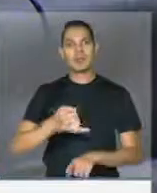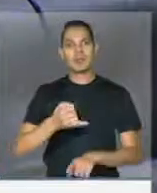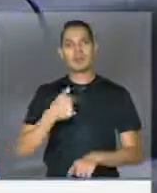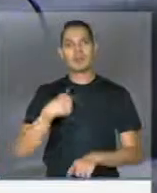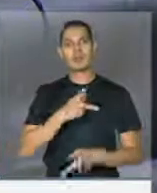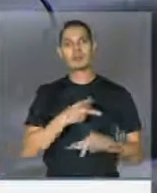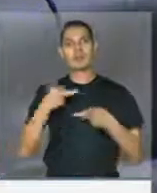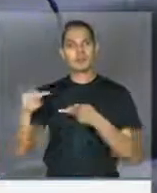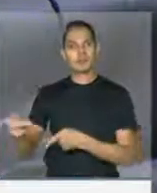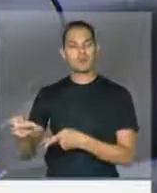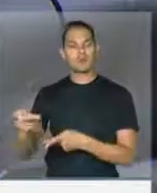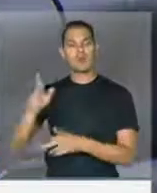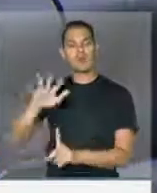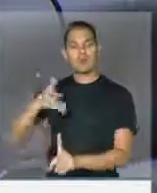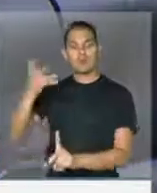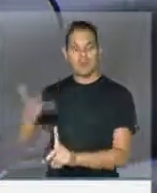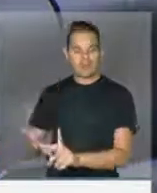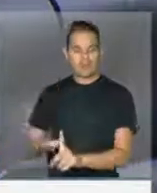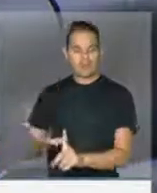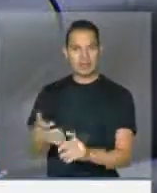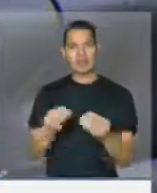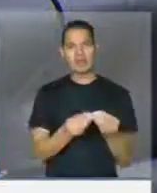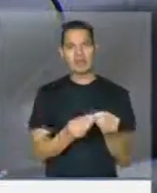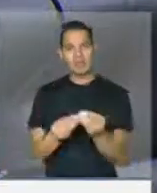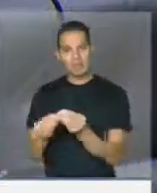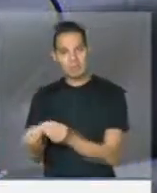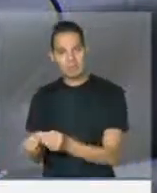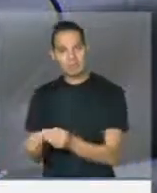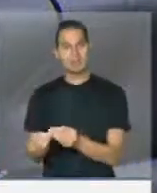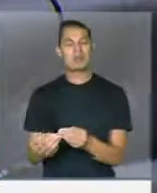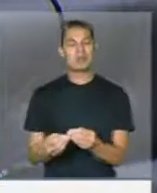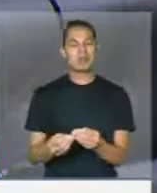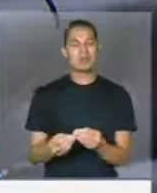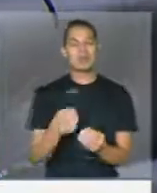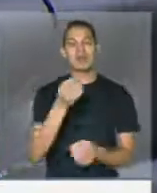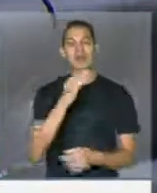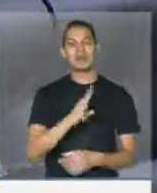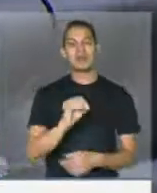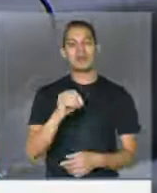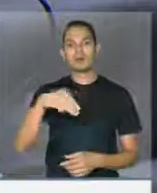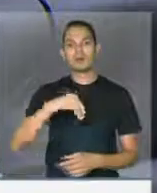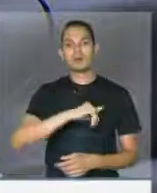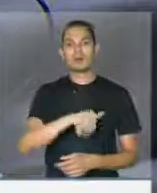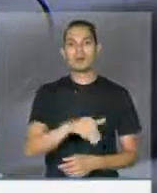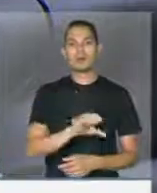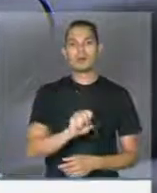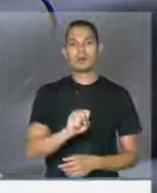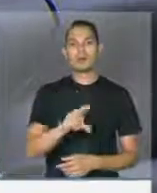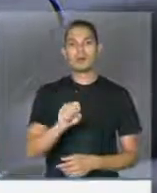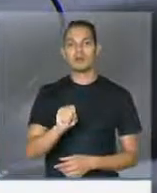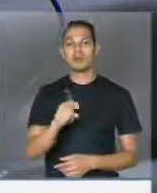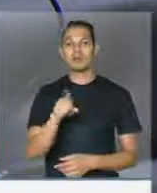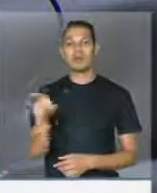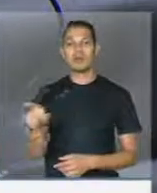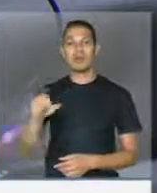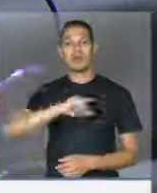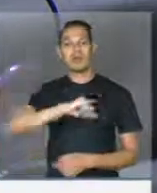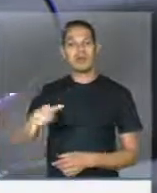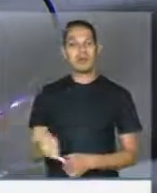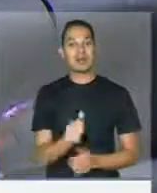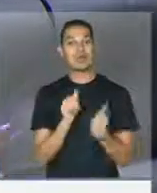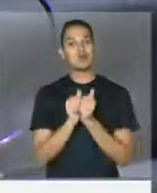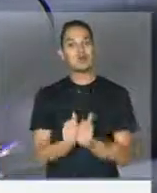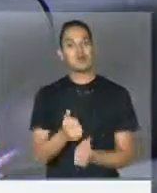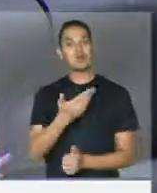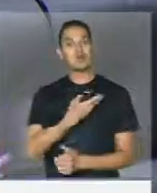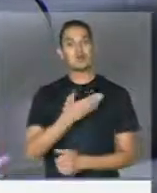para a homenagem, missa e homenagem sertaneja a Bom Jesus. E lá tive a oportunidade de estar com